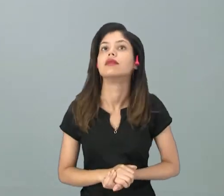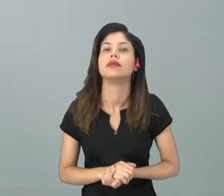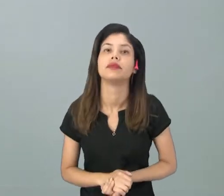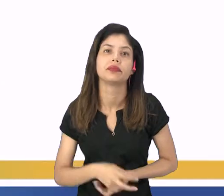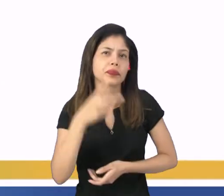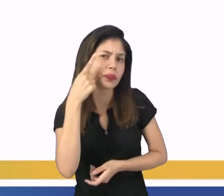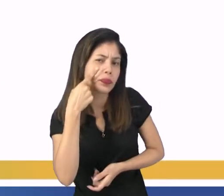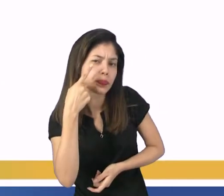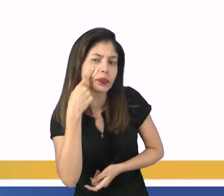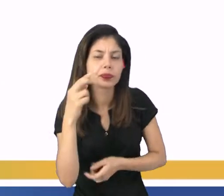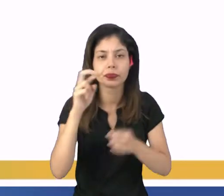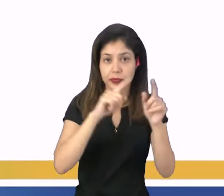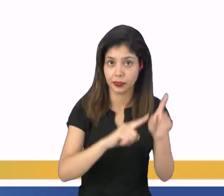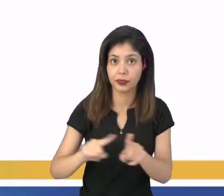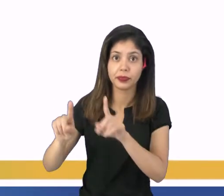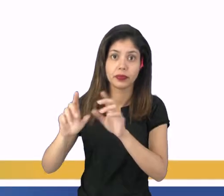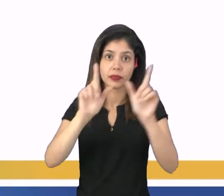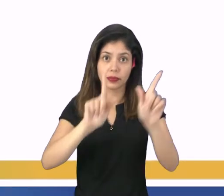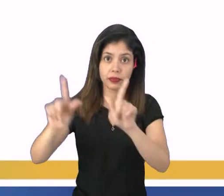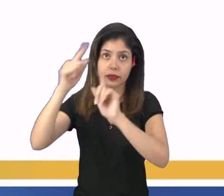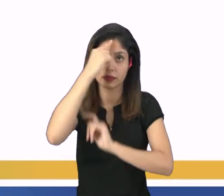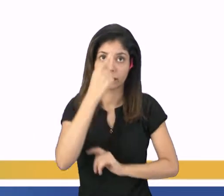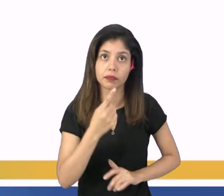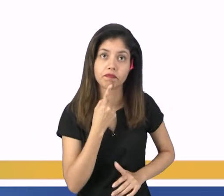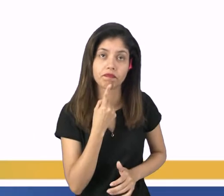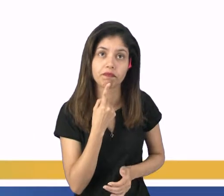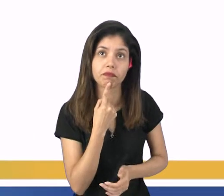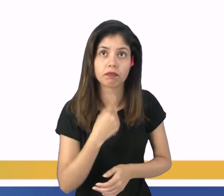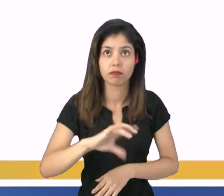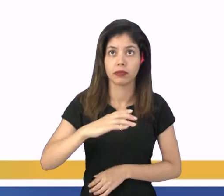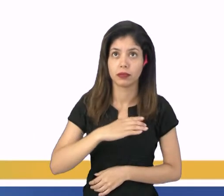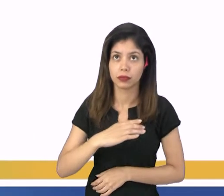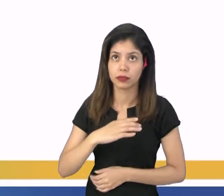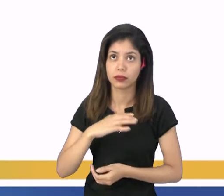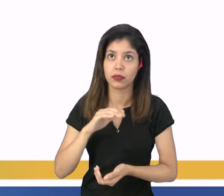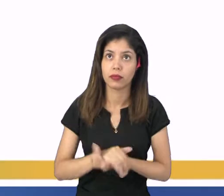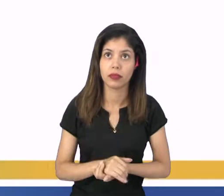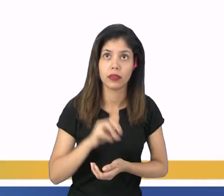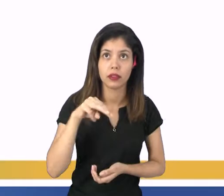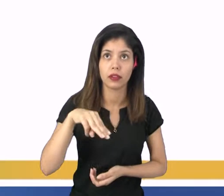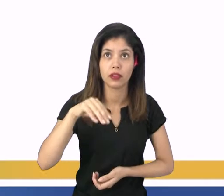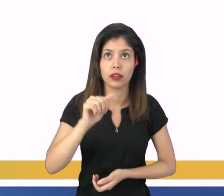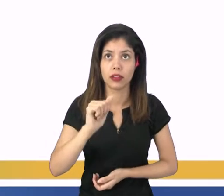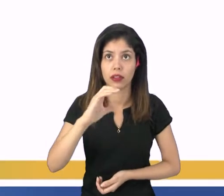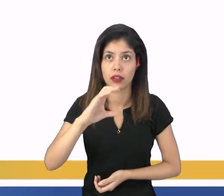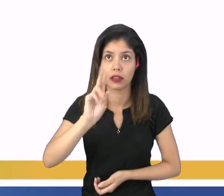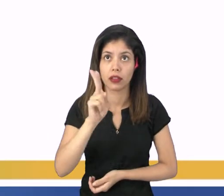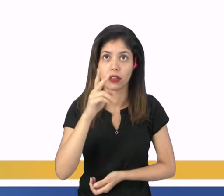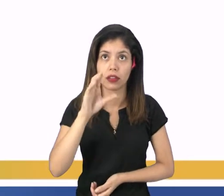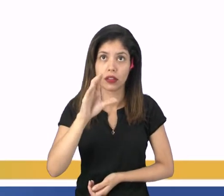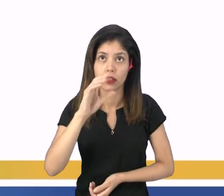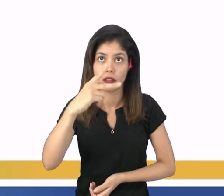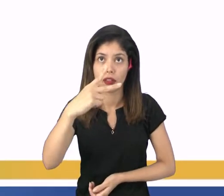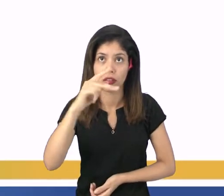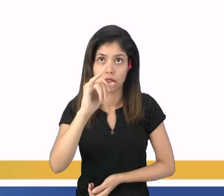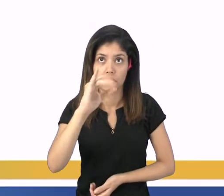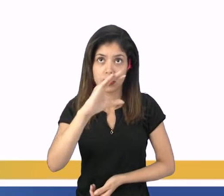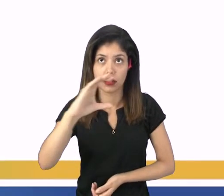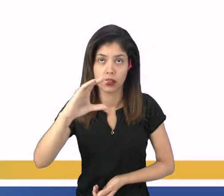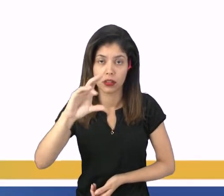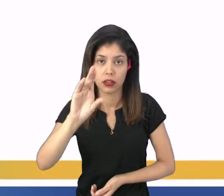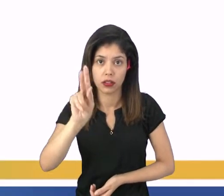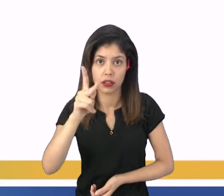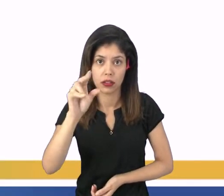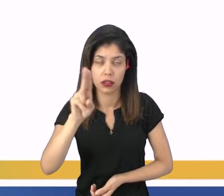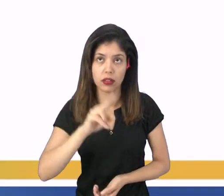Então, observe essa imagem, que aí nós vamos ter a cidade de Machu Picchu, a cidade inca de Machu Picchu,